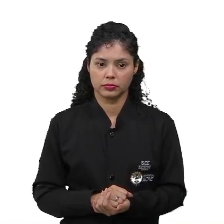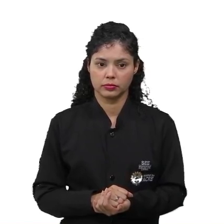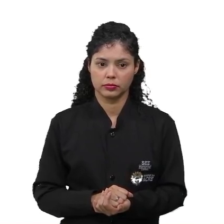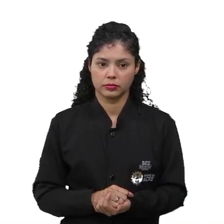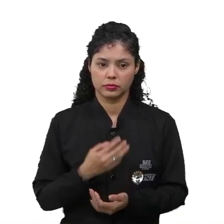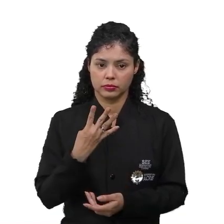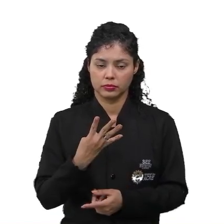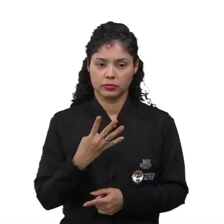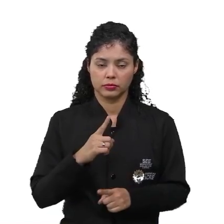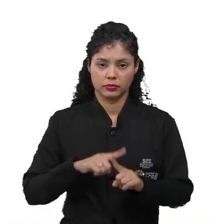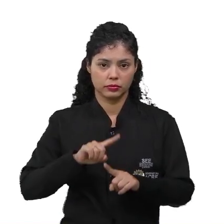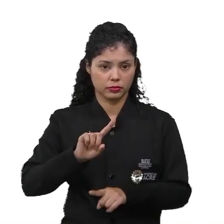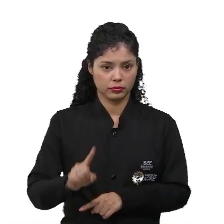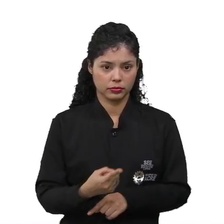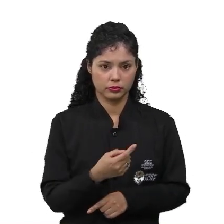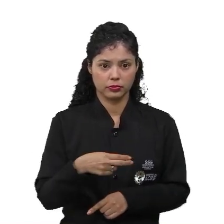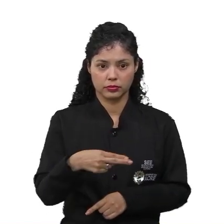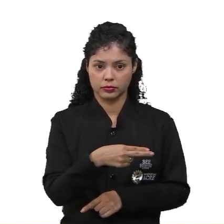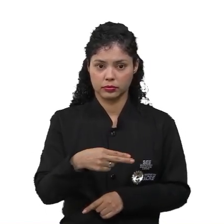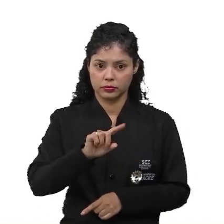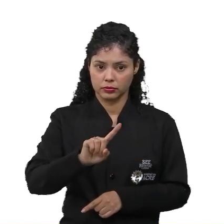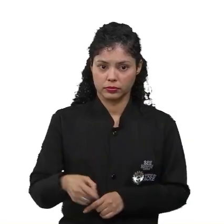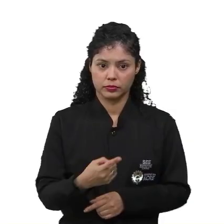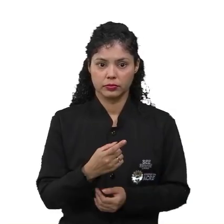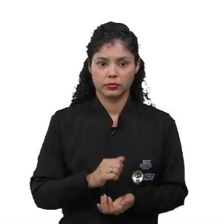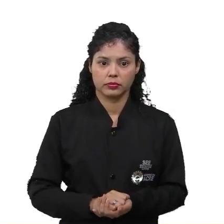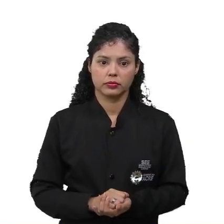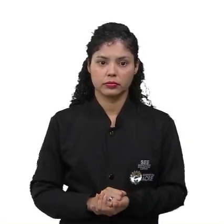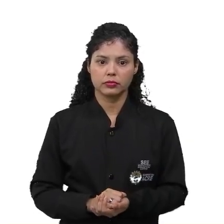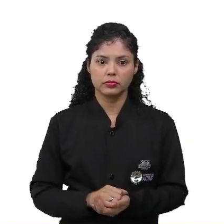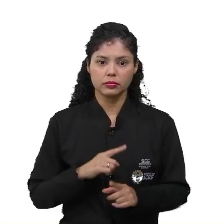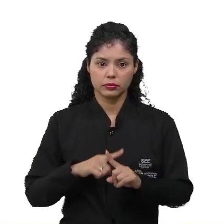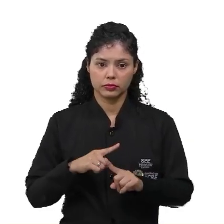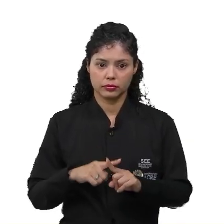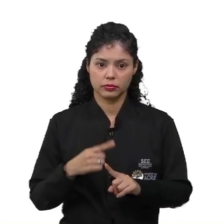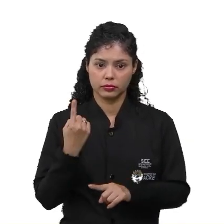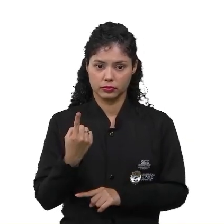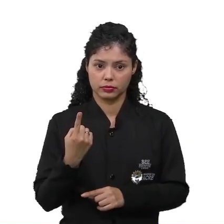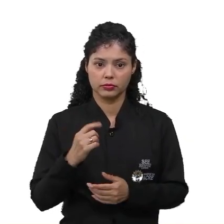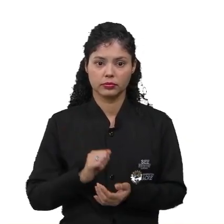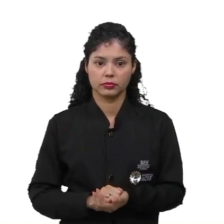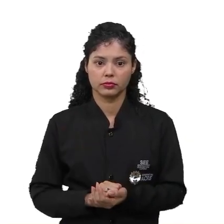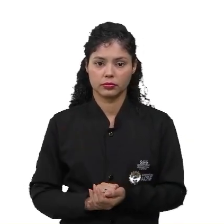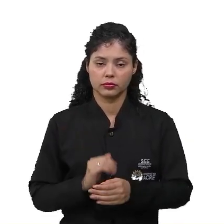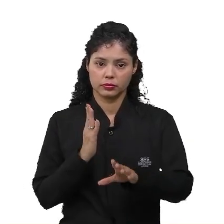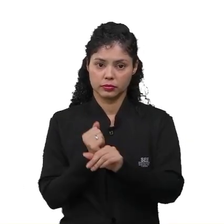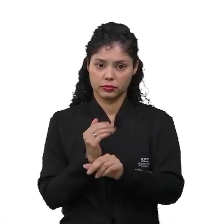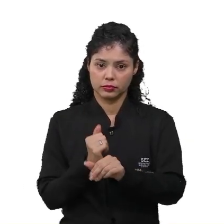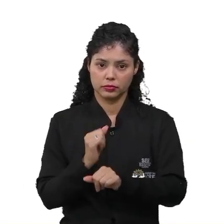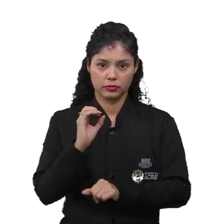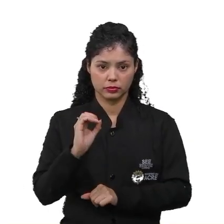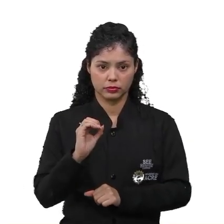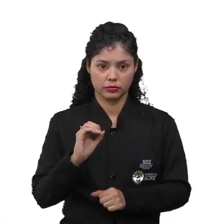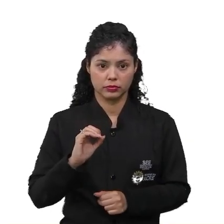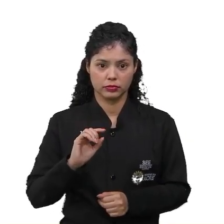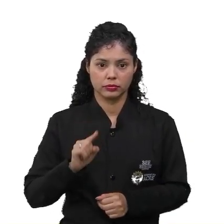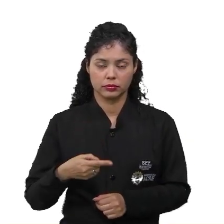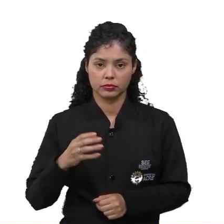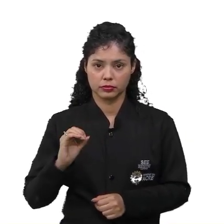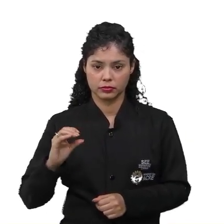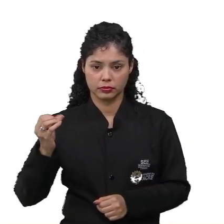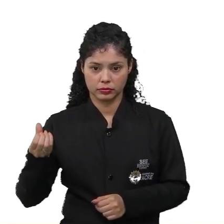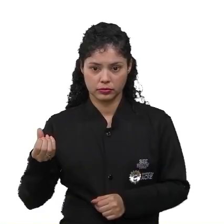4 vezes 1.000 igual a 1.000 vezes 1 mais